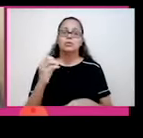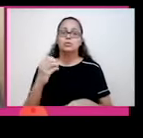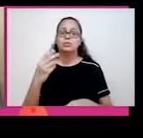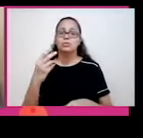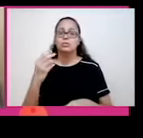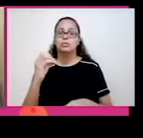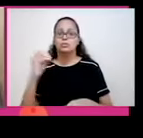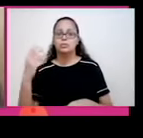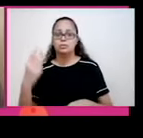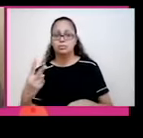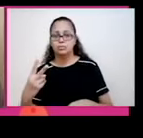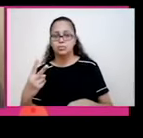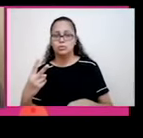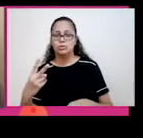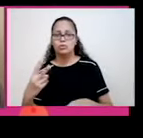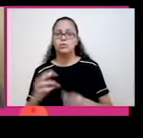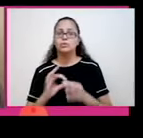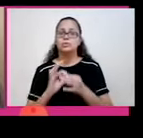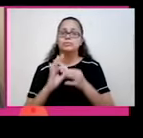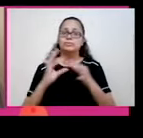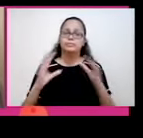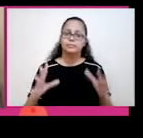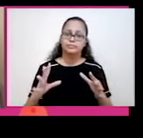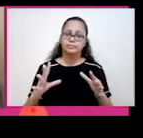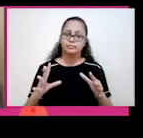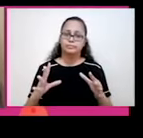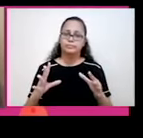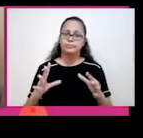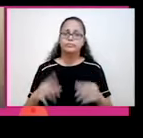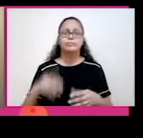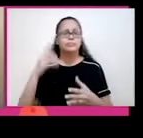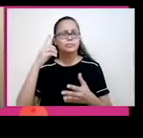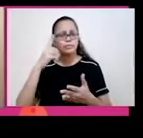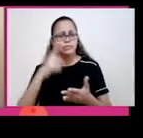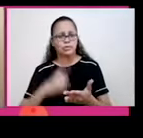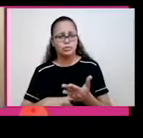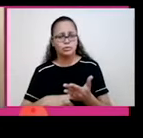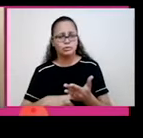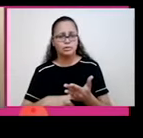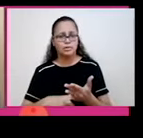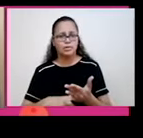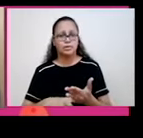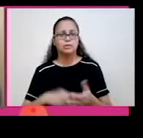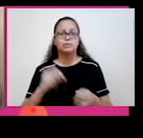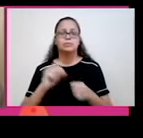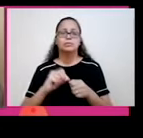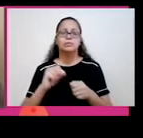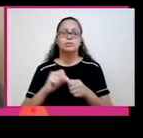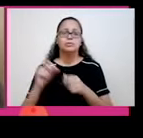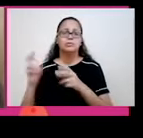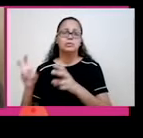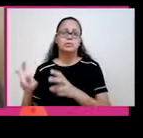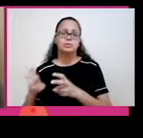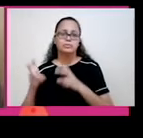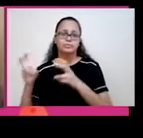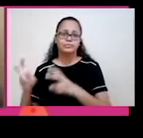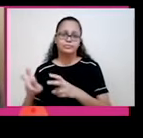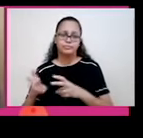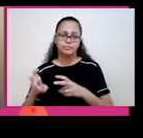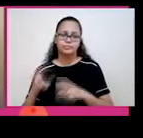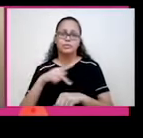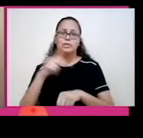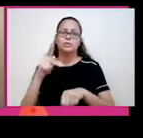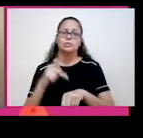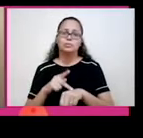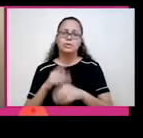produção agrícola, né? O governo parou de exigir essa cota obrigatória. Então o país se direcionou a uma economia de mercado, né? Mais próxima